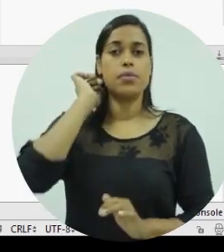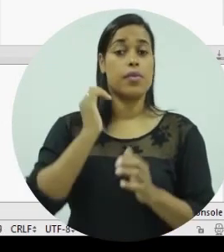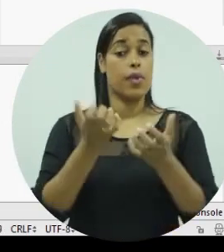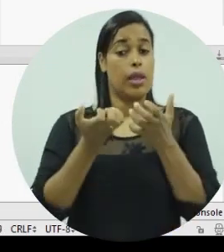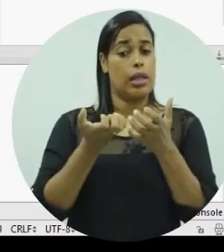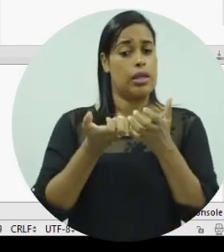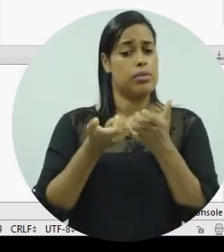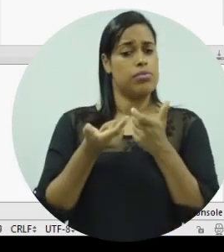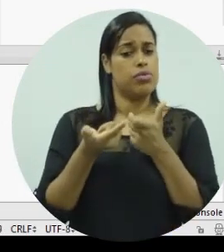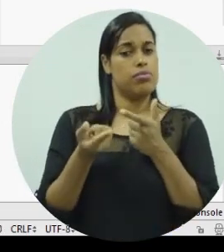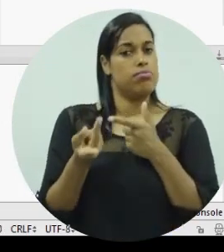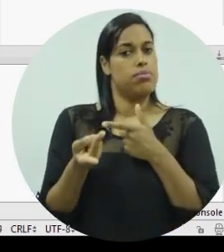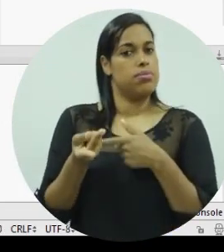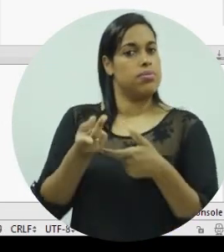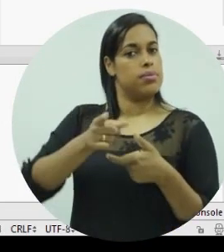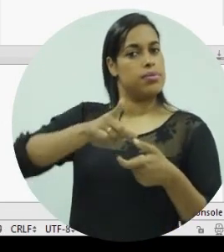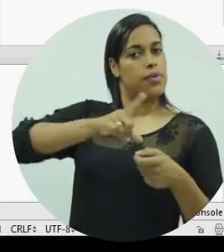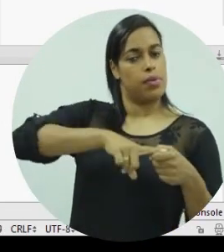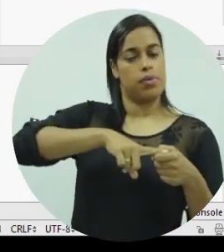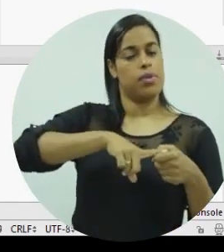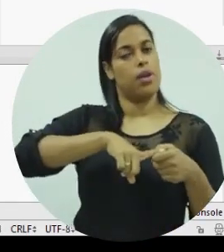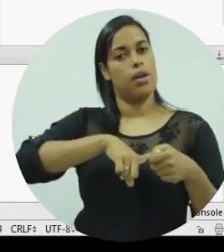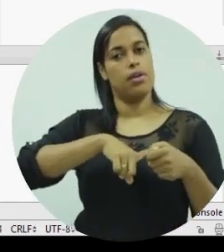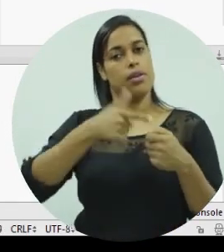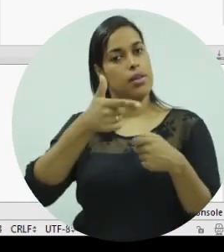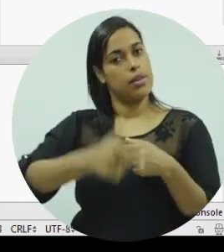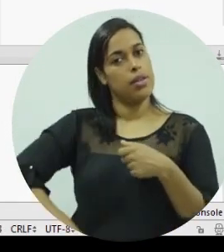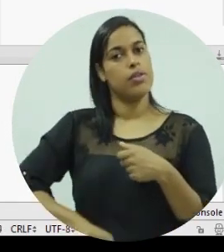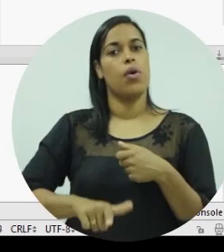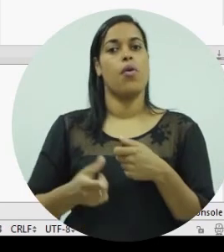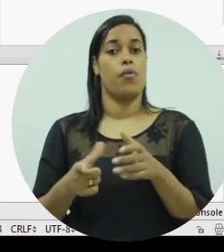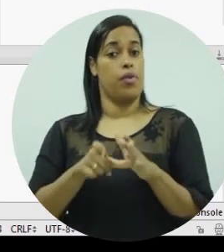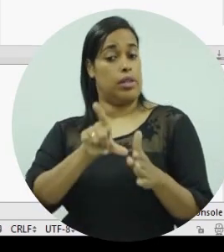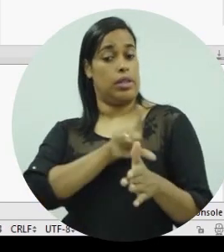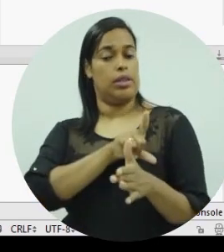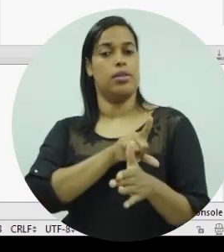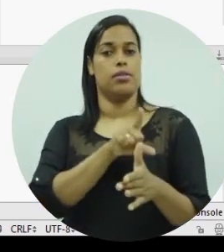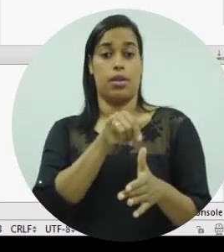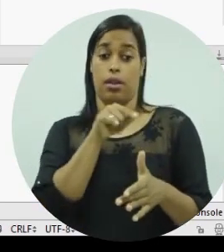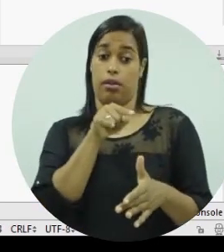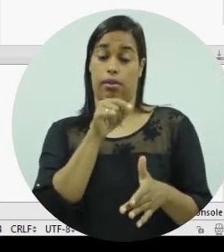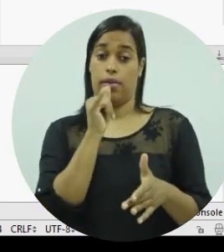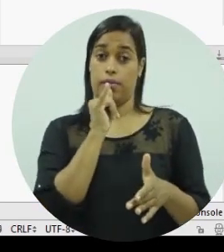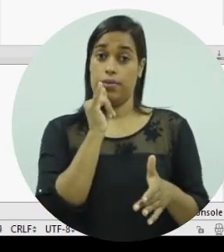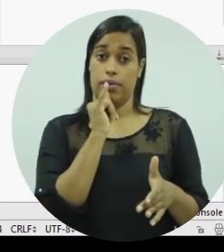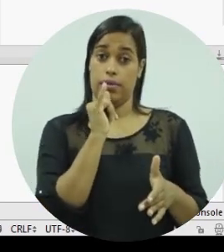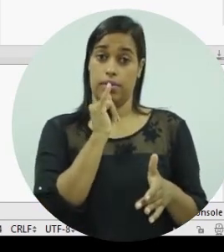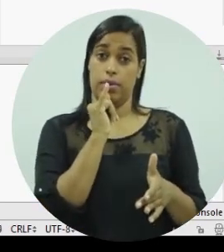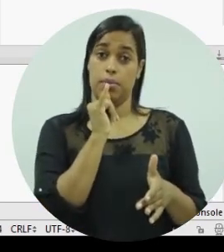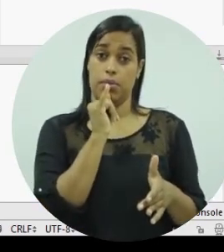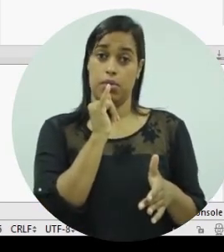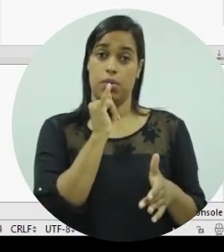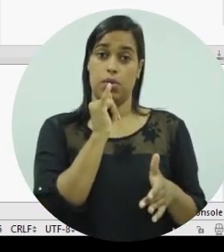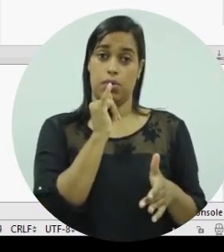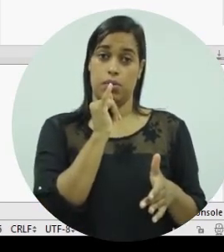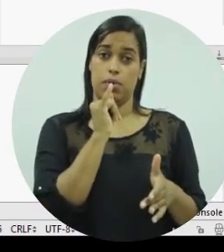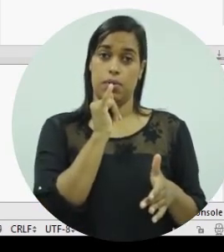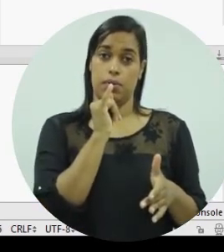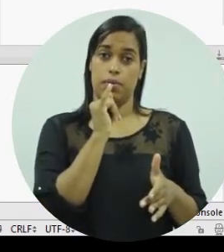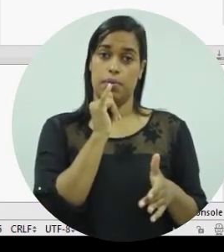E queremos inverter a ordem de precedência. Então, aqui, nesse nosso exemplo,